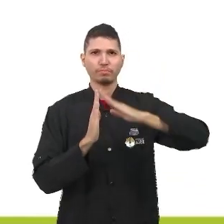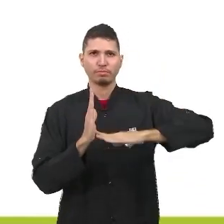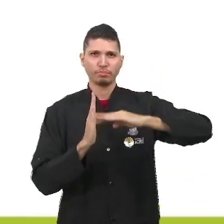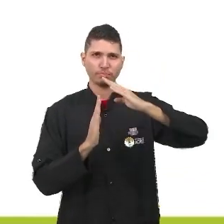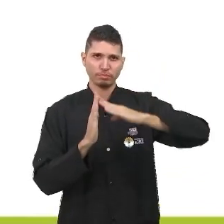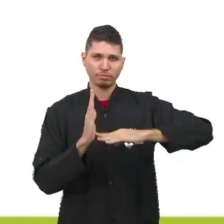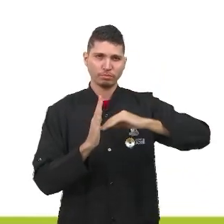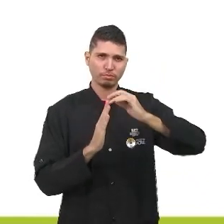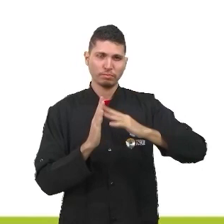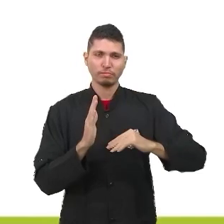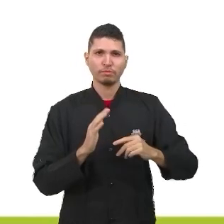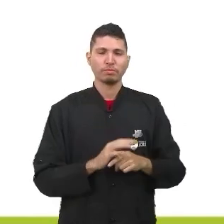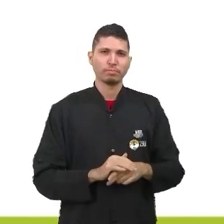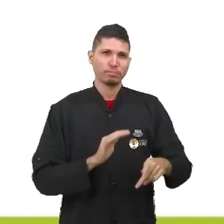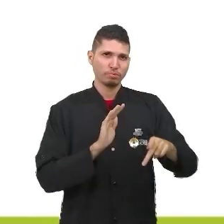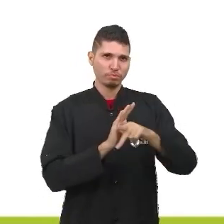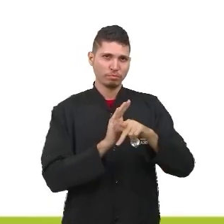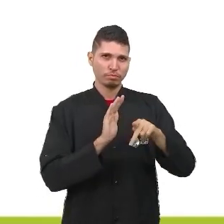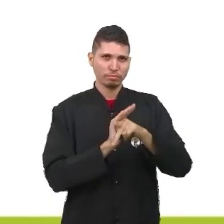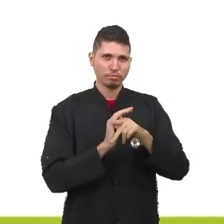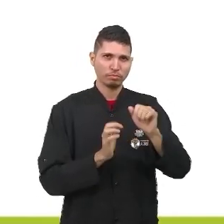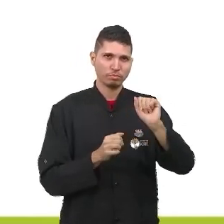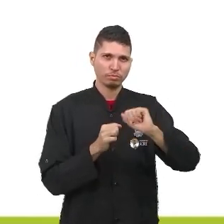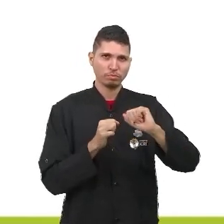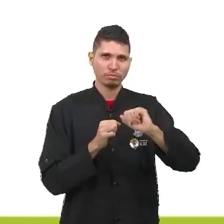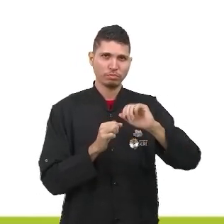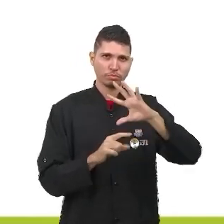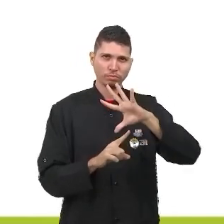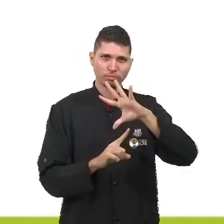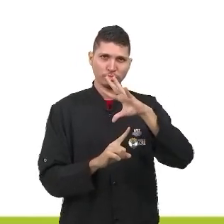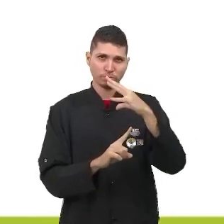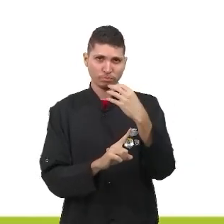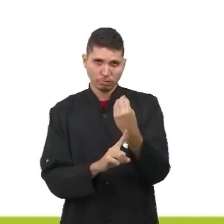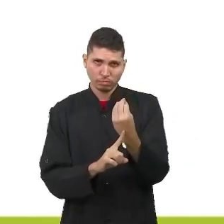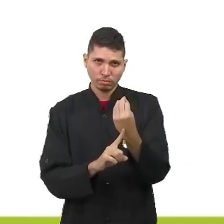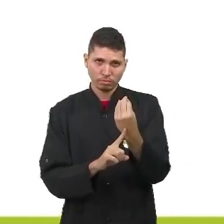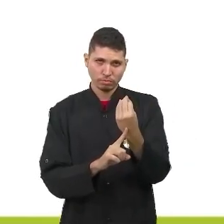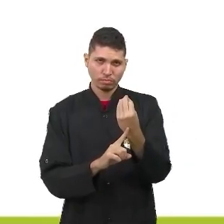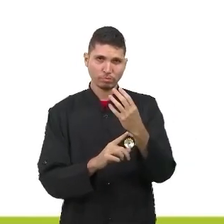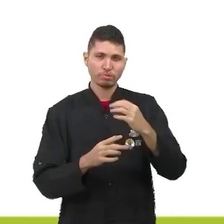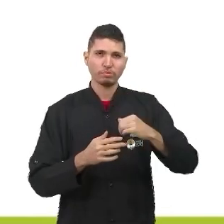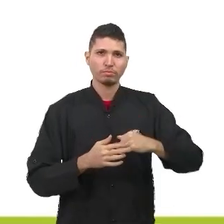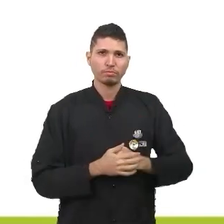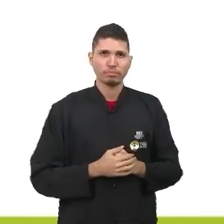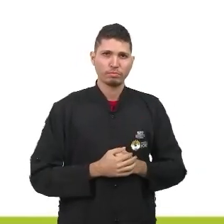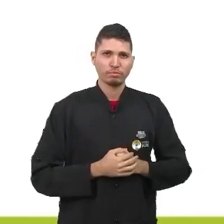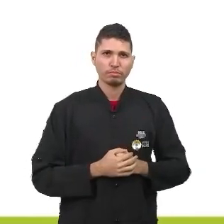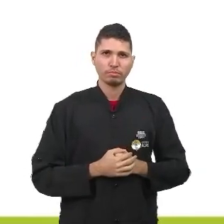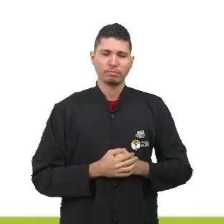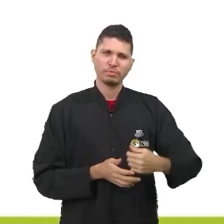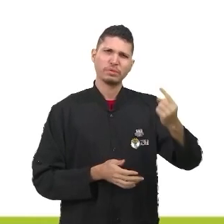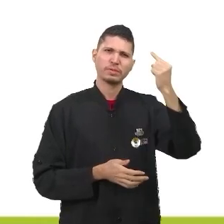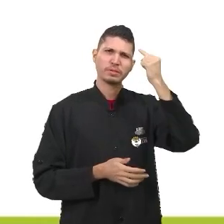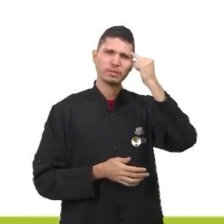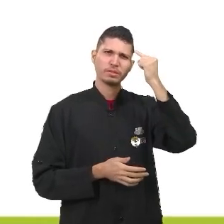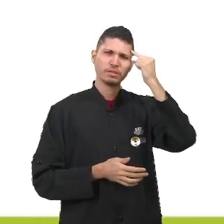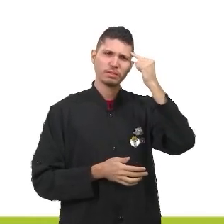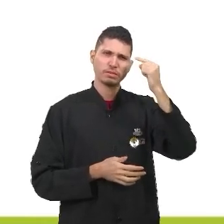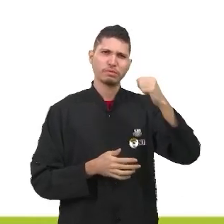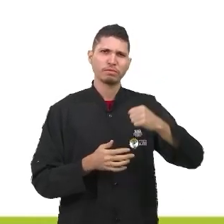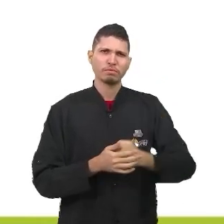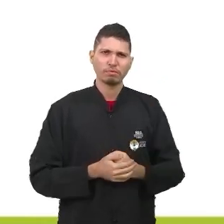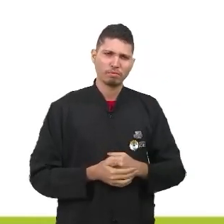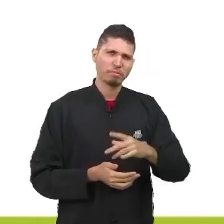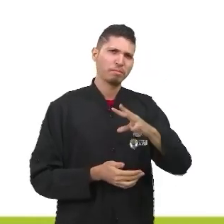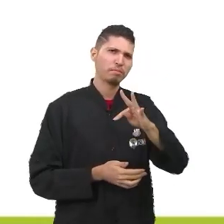estilo peculiar de se fazer arte, embora recorra em sua totalidade. Será que ela recorre em sua totalidade mesmo?